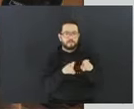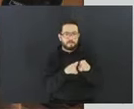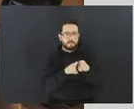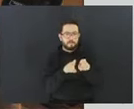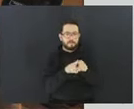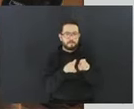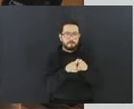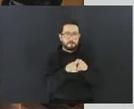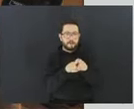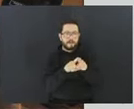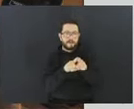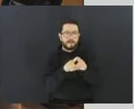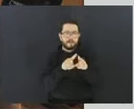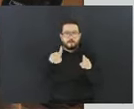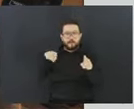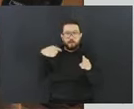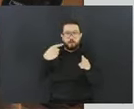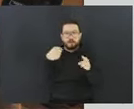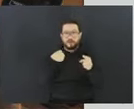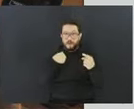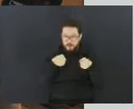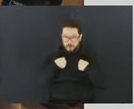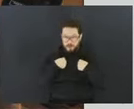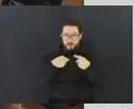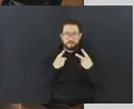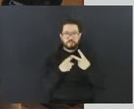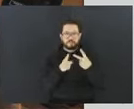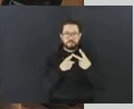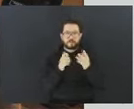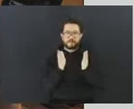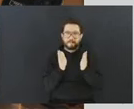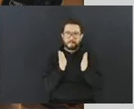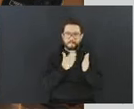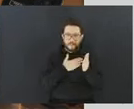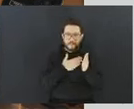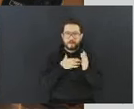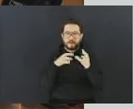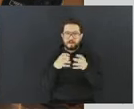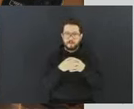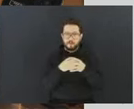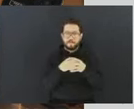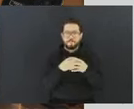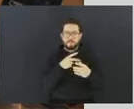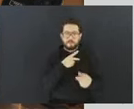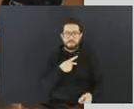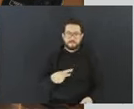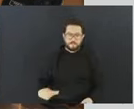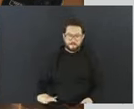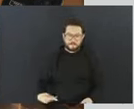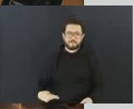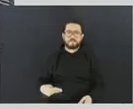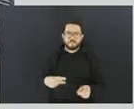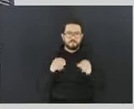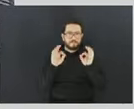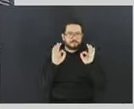o Serginho e nossa diretoria, também tivemos aí umas sessões muito polêmicas, e a polícia sempre